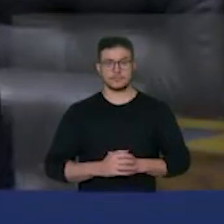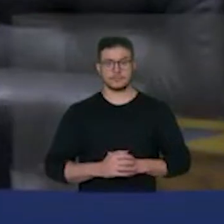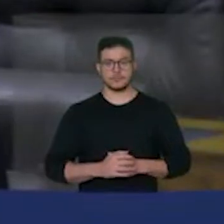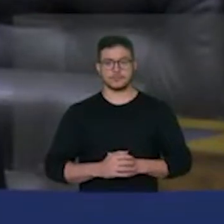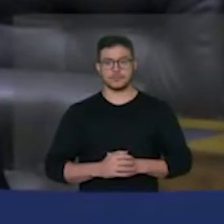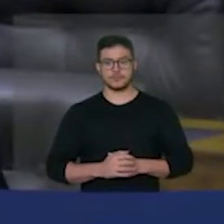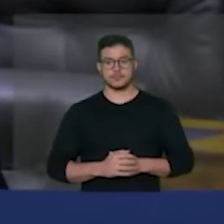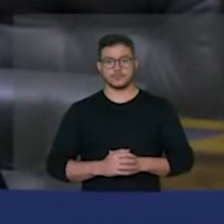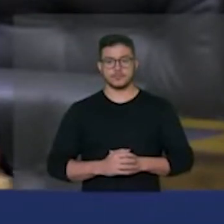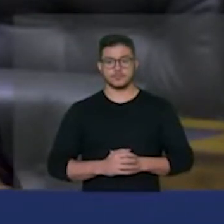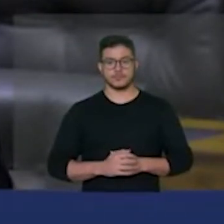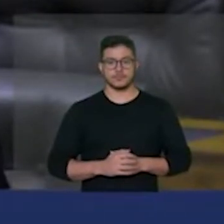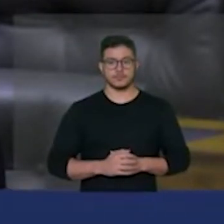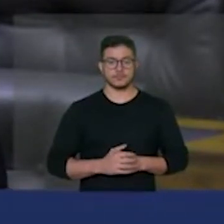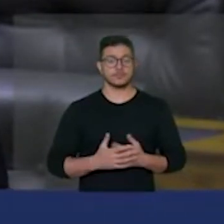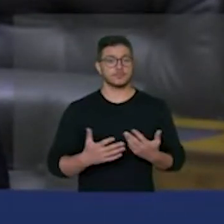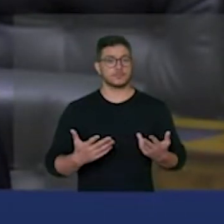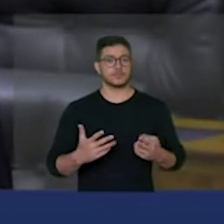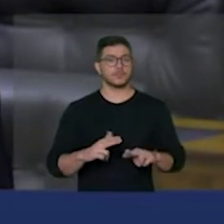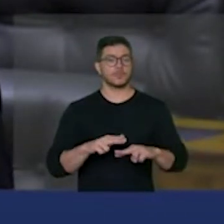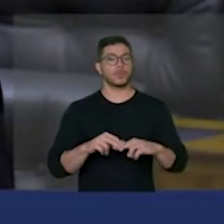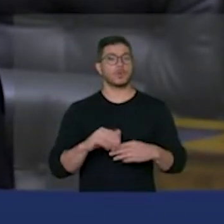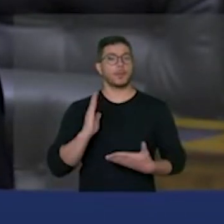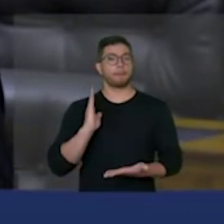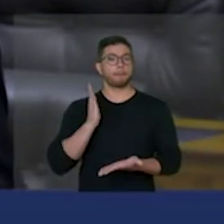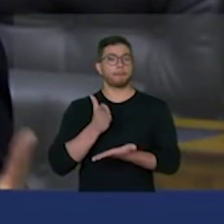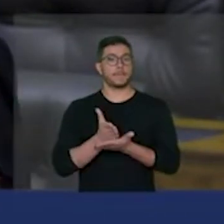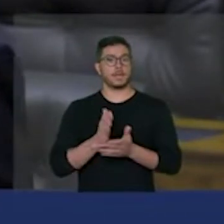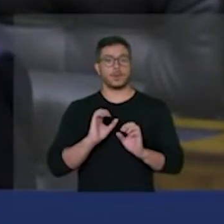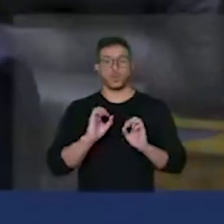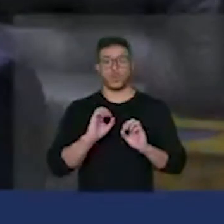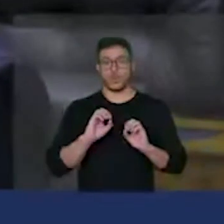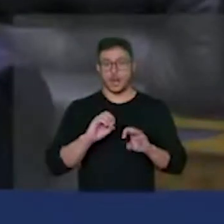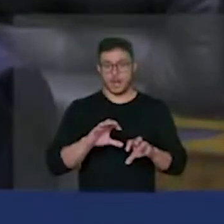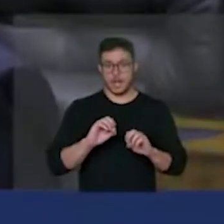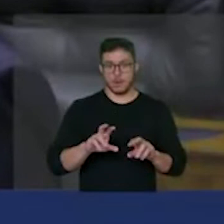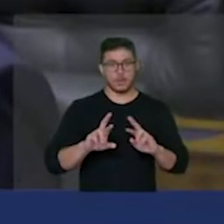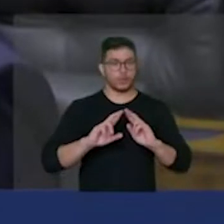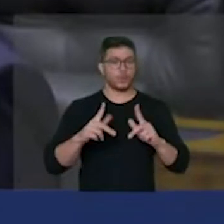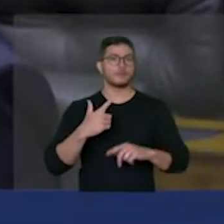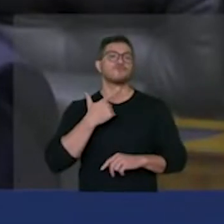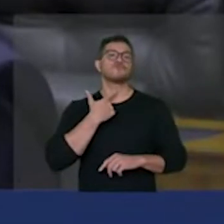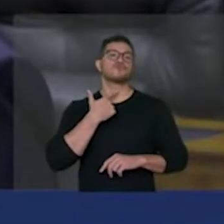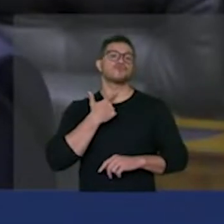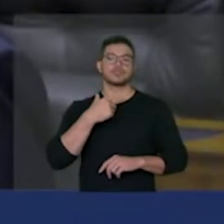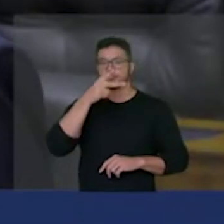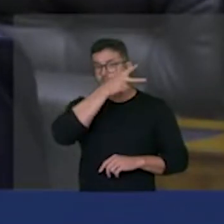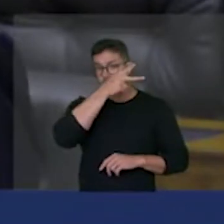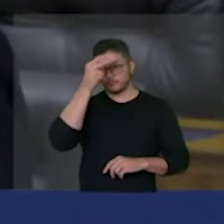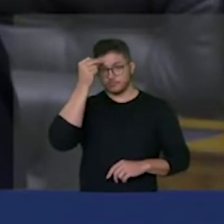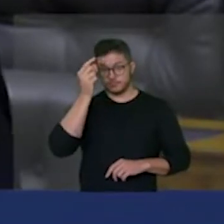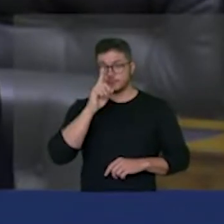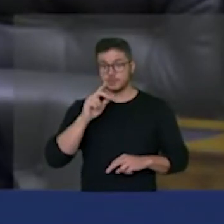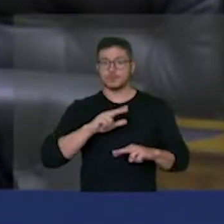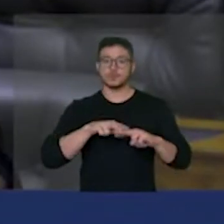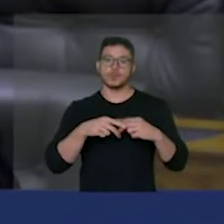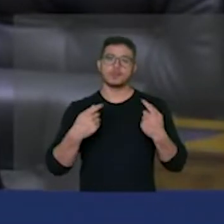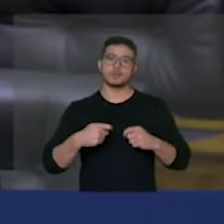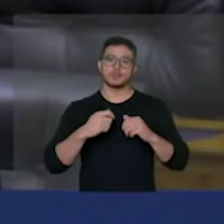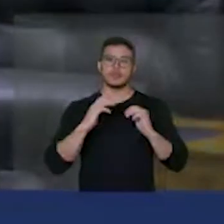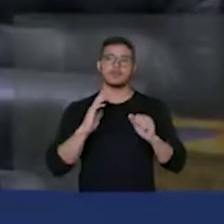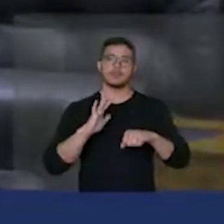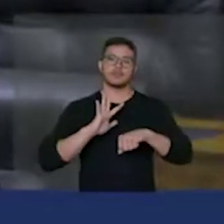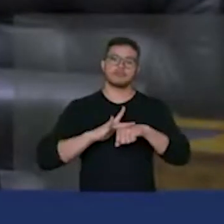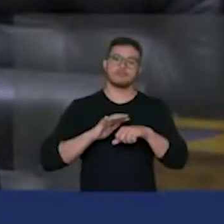que a suspensão das aulas não foi da vontade pessoal de nenhum gestor, mas pelo enfrentamento à pandemia de saúde pública